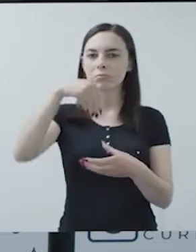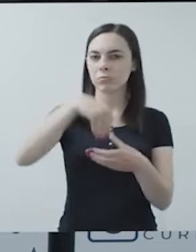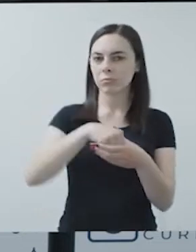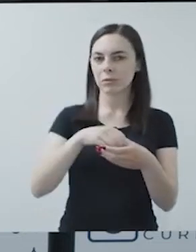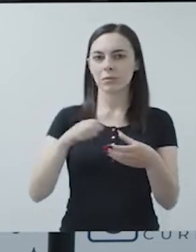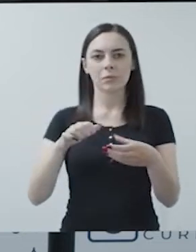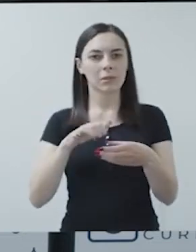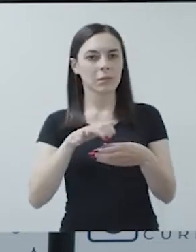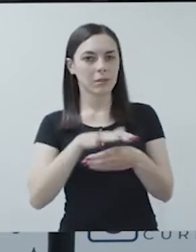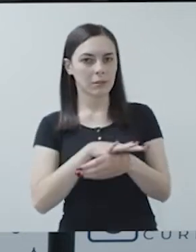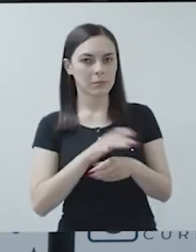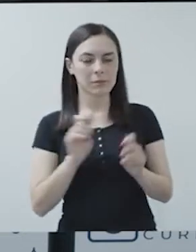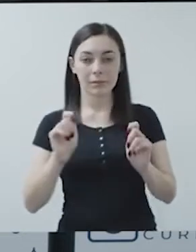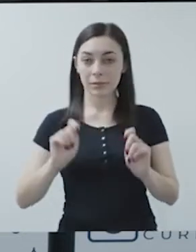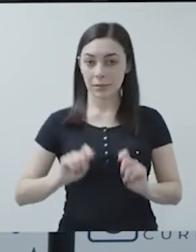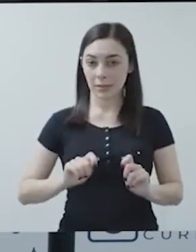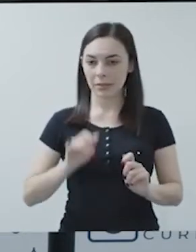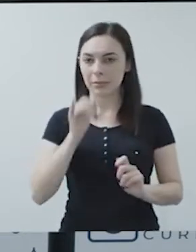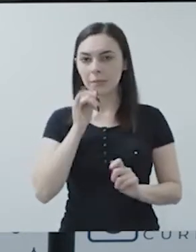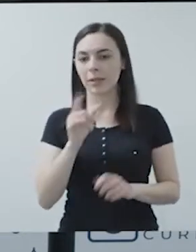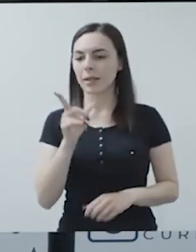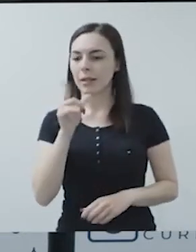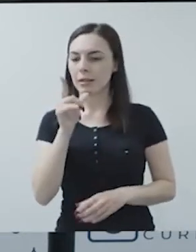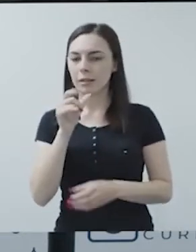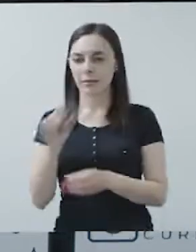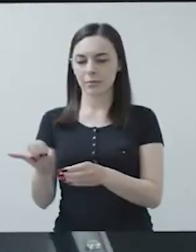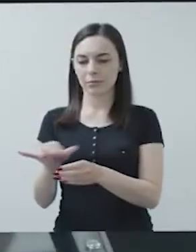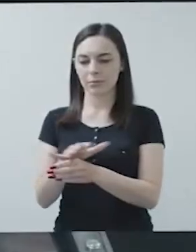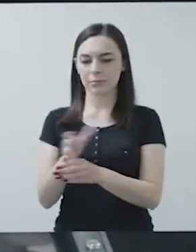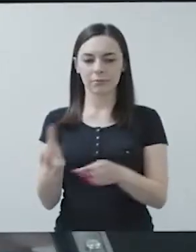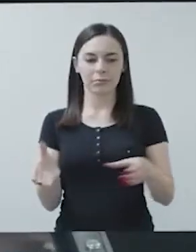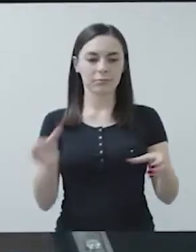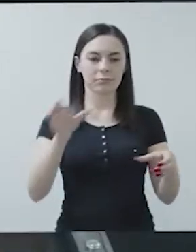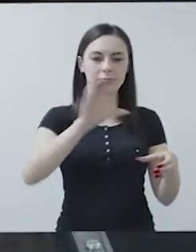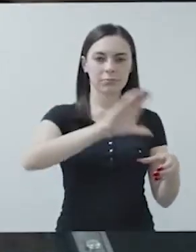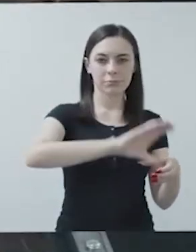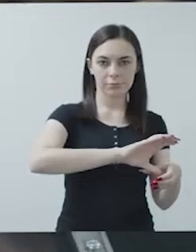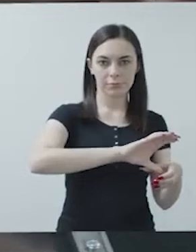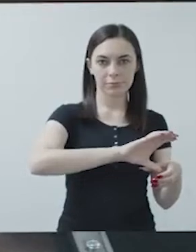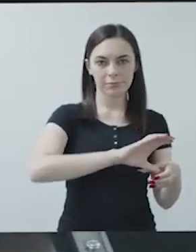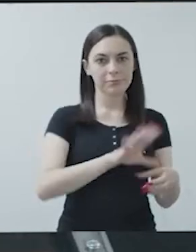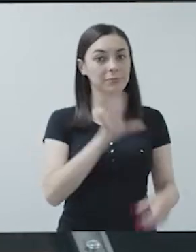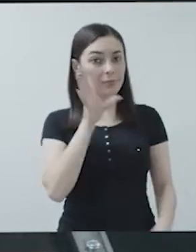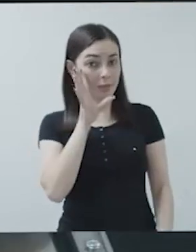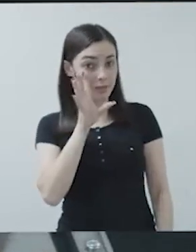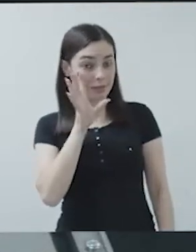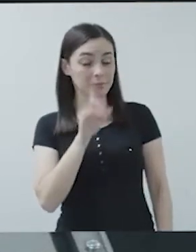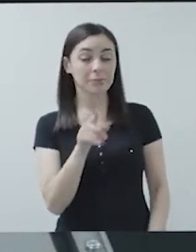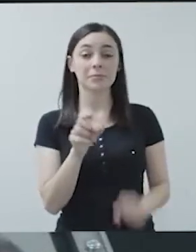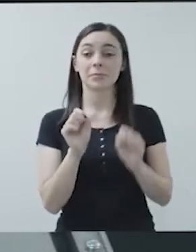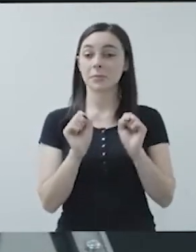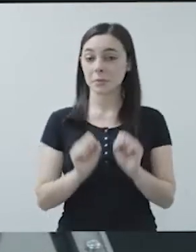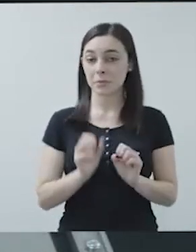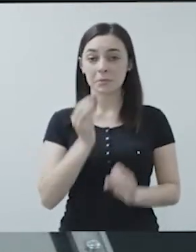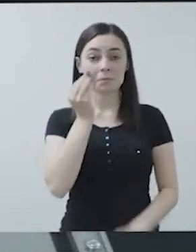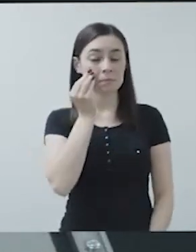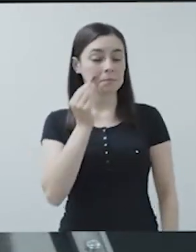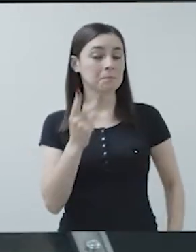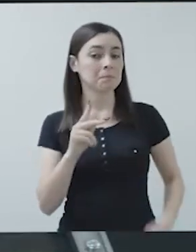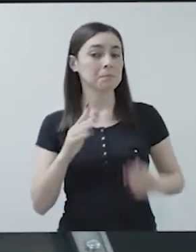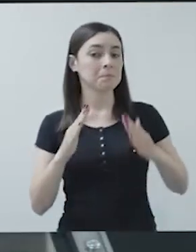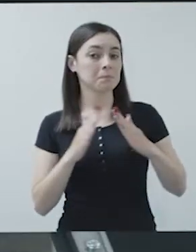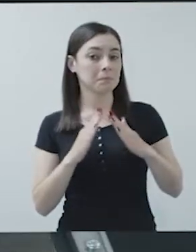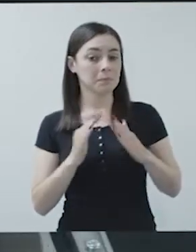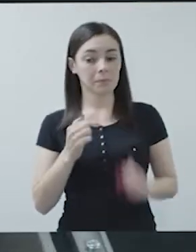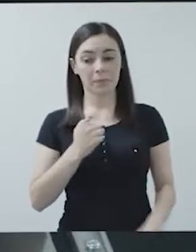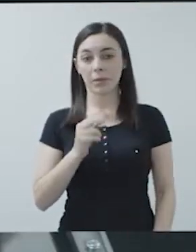Tentar transferir um líquido de um recipiente para o outro. Bem legal, né? Você pode fazer essa experiência aí na sua casa.